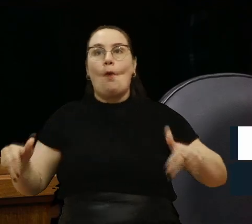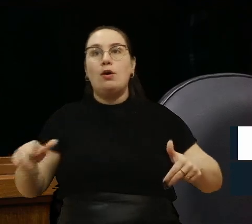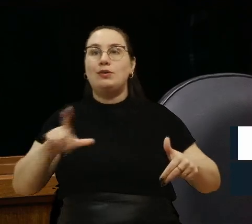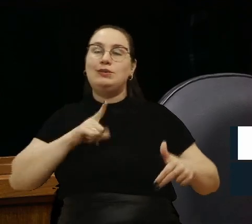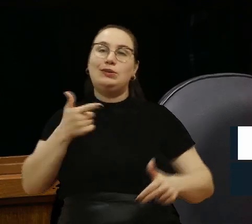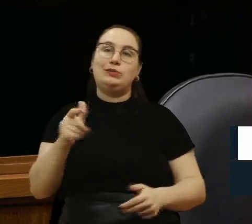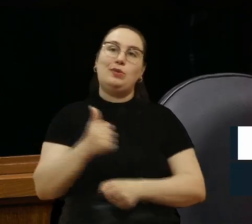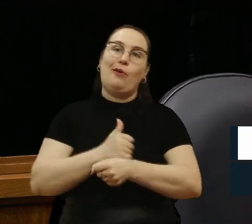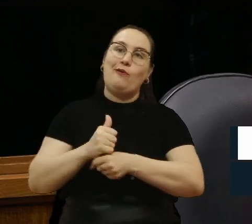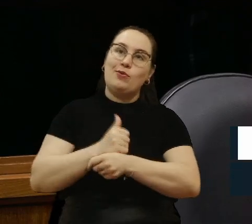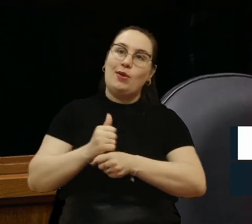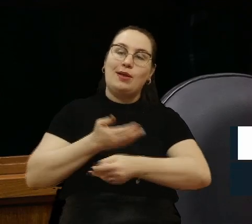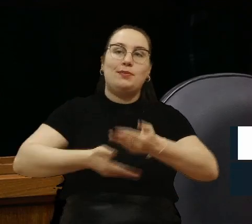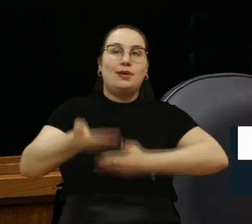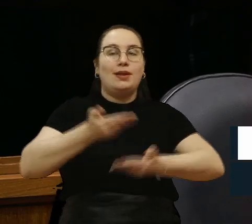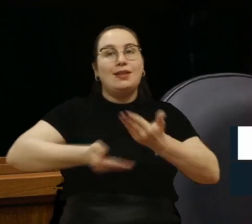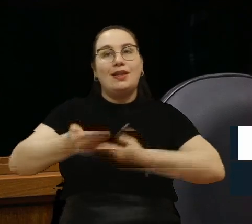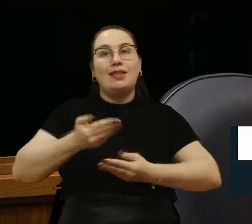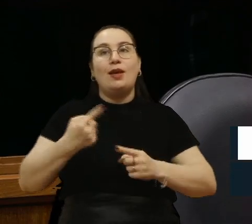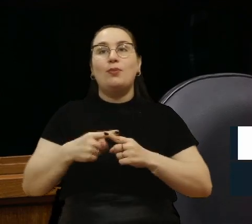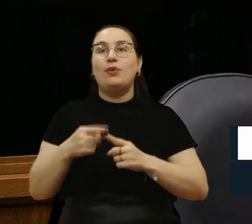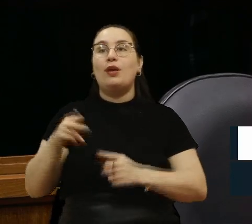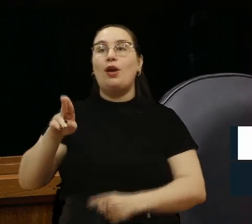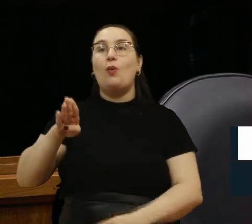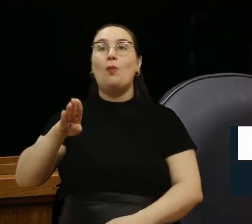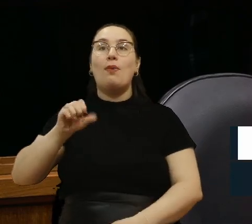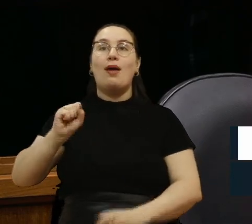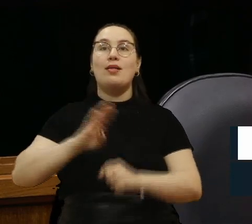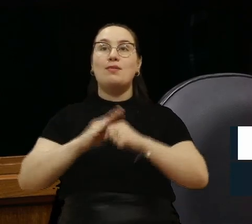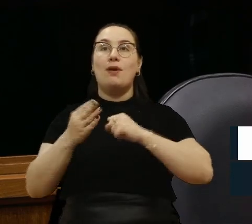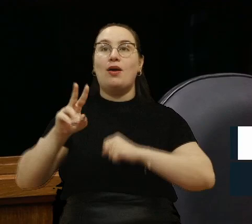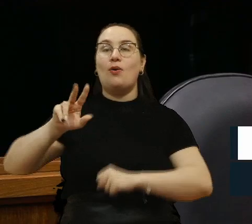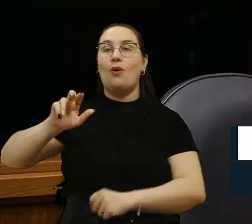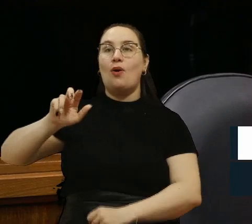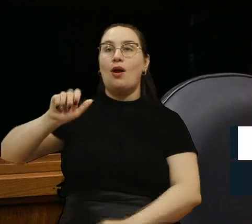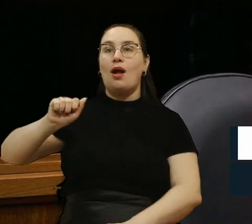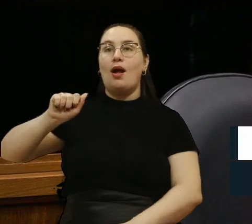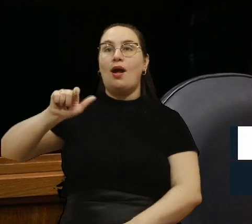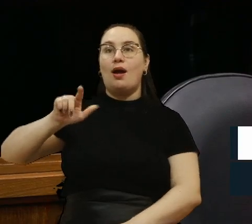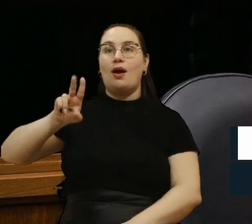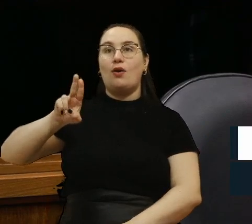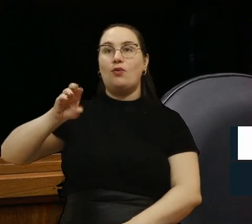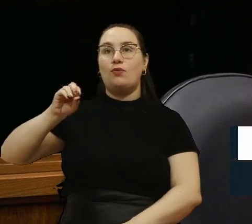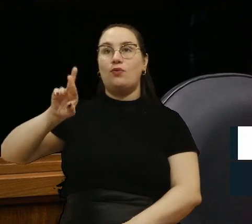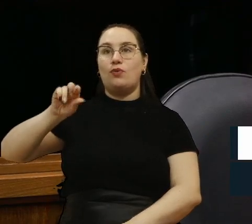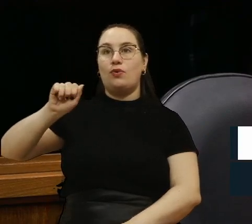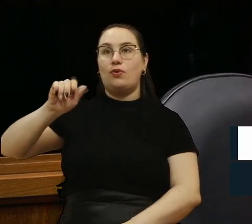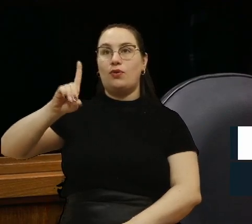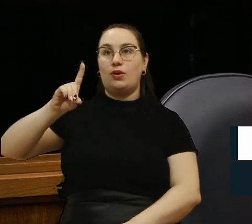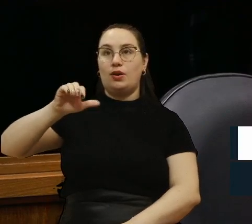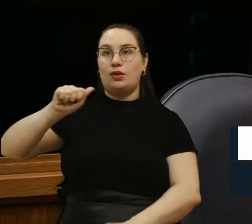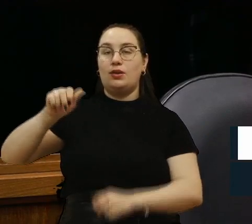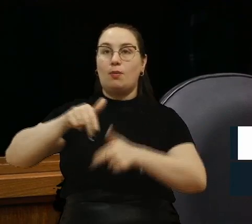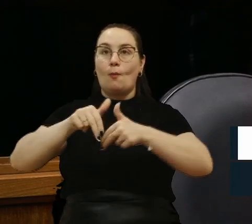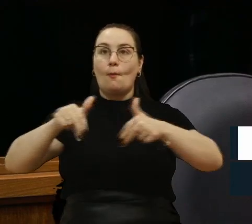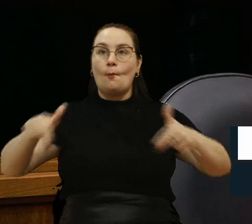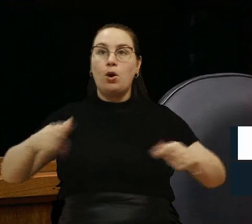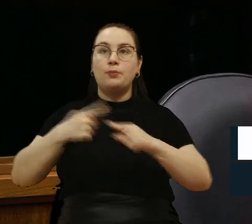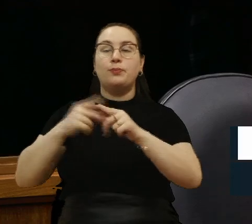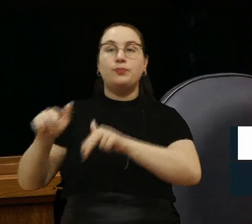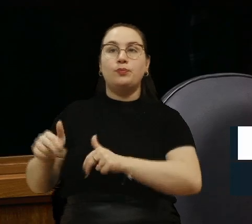profissionais para atender as pessoas. Por que a UBS Alvorada ela está vazia, segundo a Secretaria? Porque eles estão